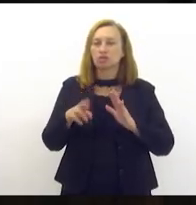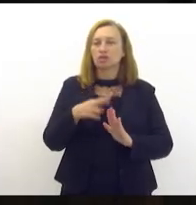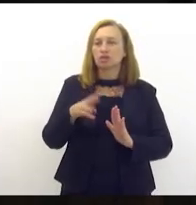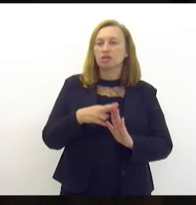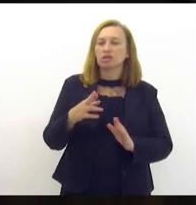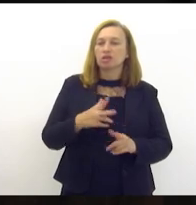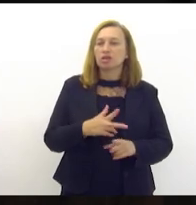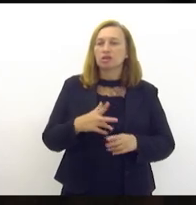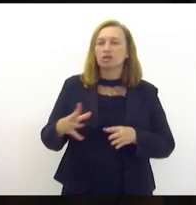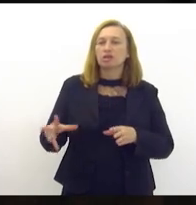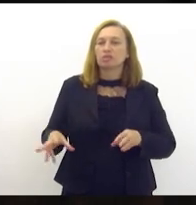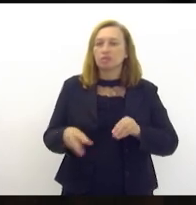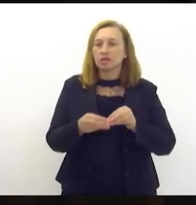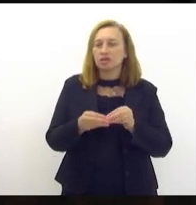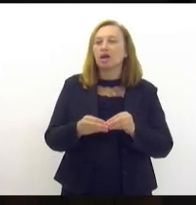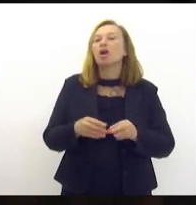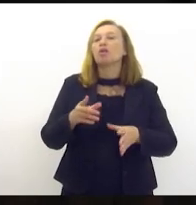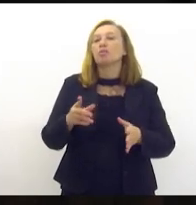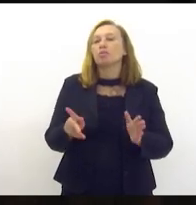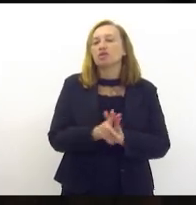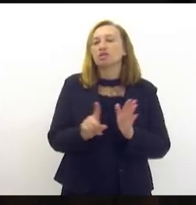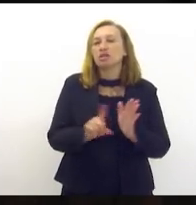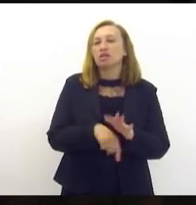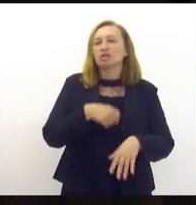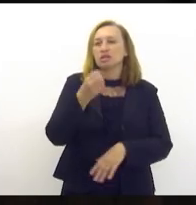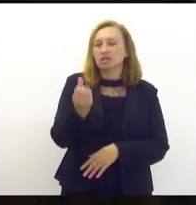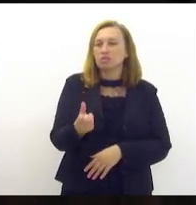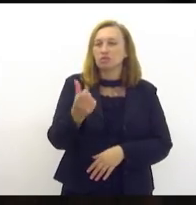vencido assim emendada, projeto de lei número